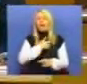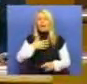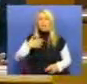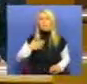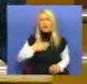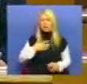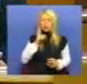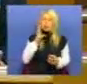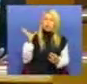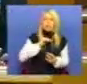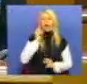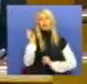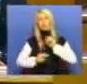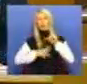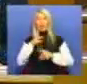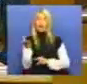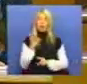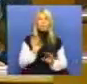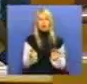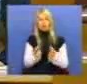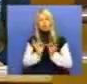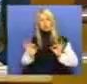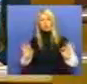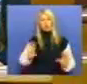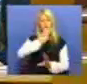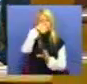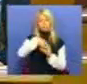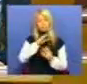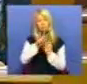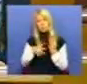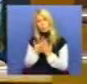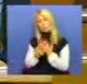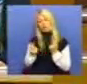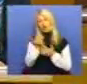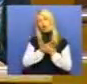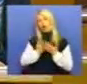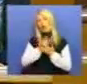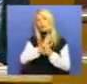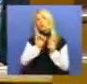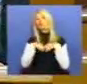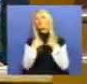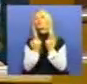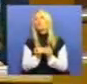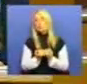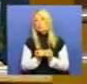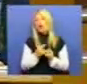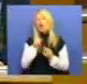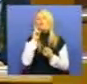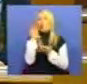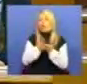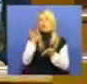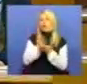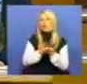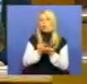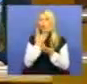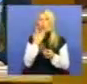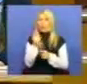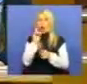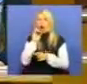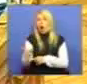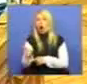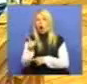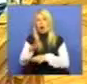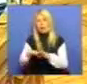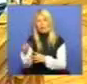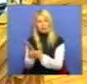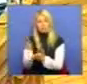mais modernas, mais sofisticadas do padrão económico nacional, um estudo realizado por uma consultora, os salários dos administradores e